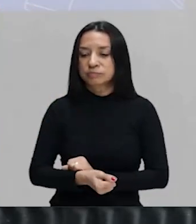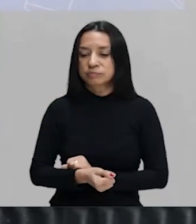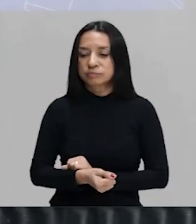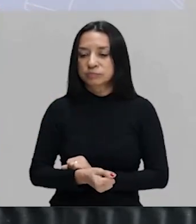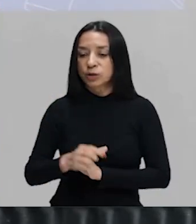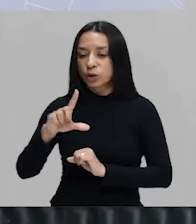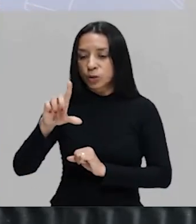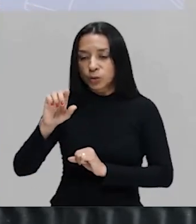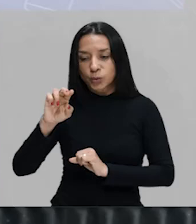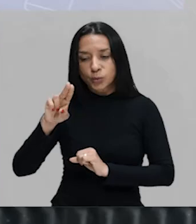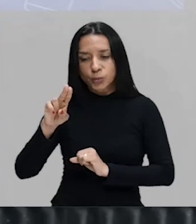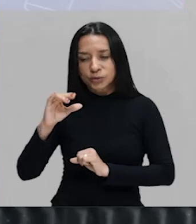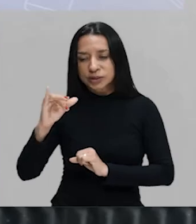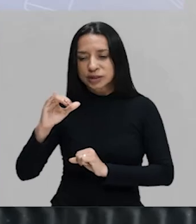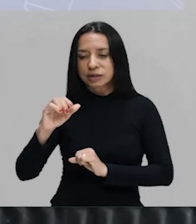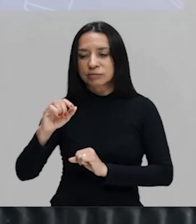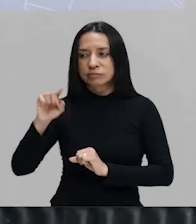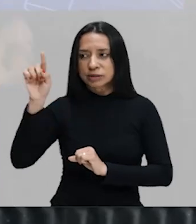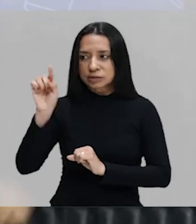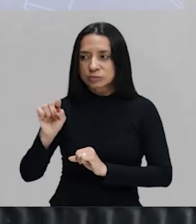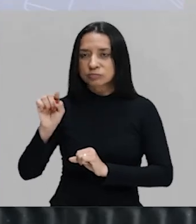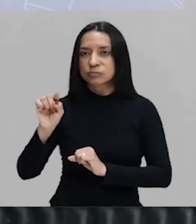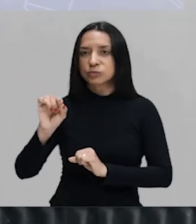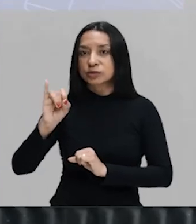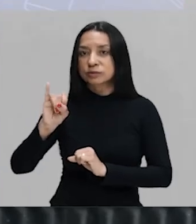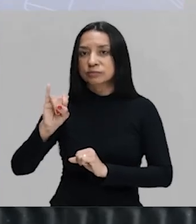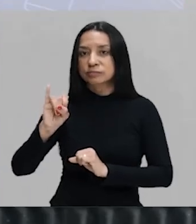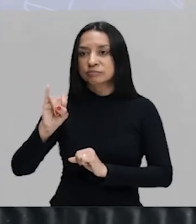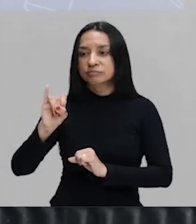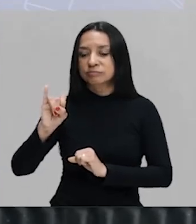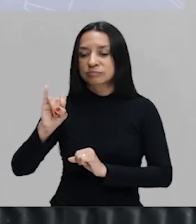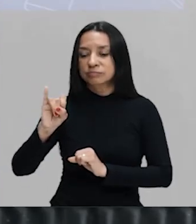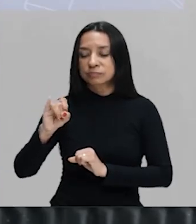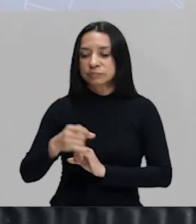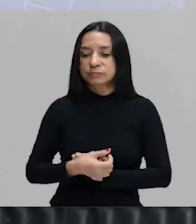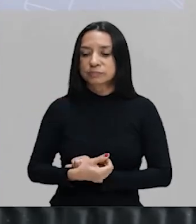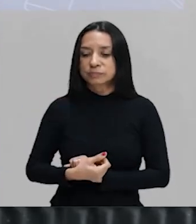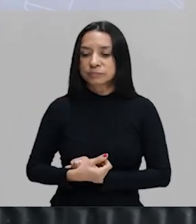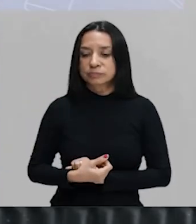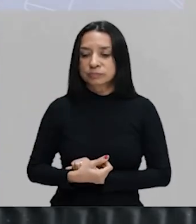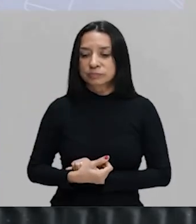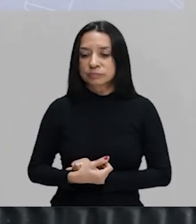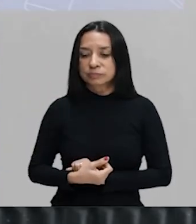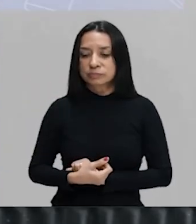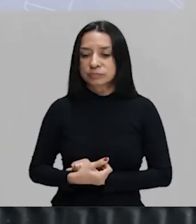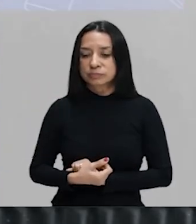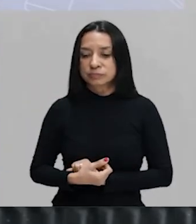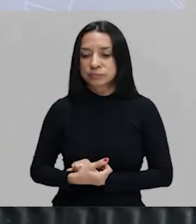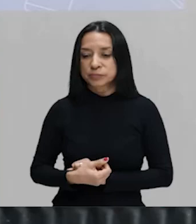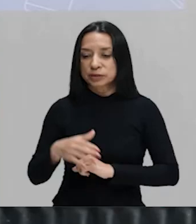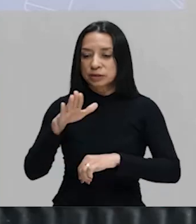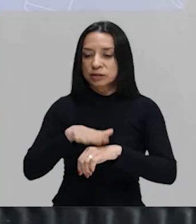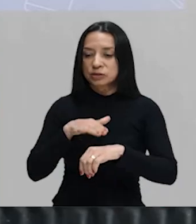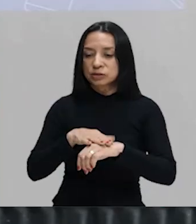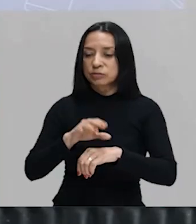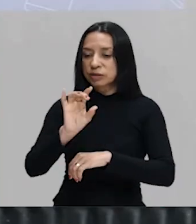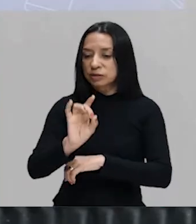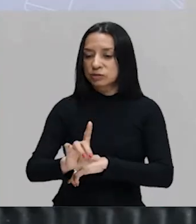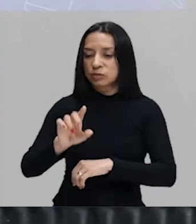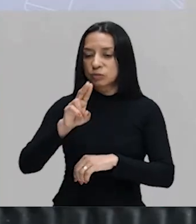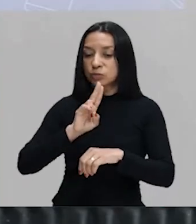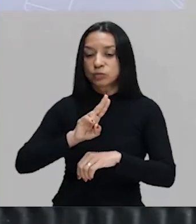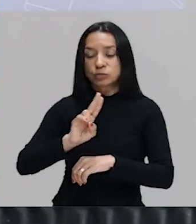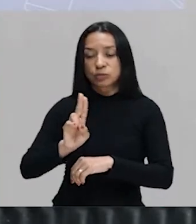Então, senhorita Lucia ou senhorita Lucia Rodrigues. Então, tanto faz eu chamar apenas com o